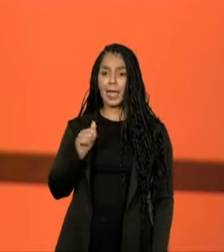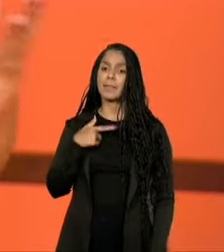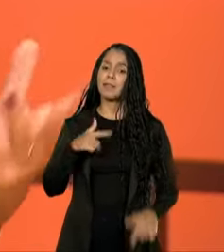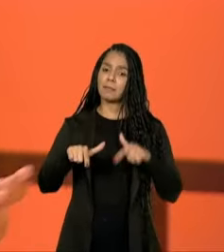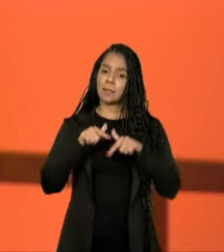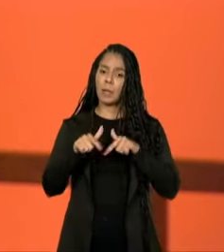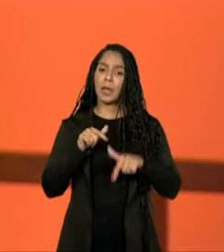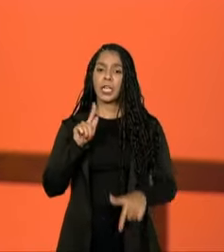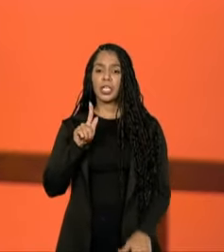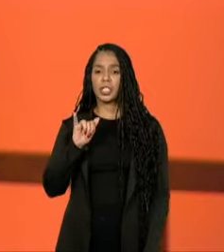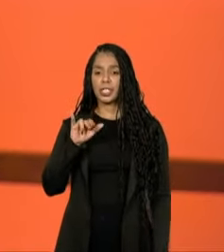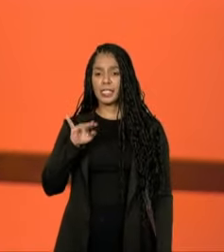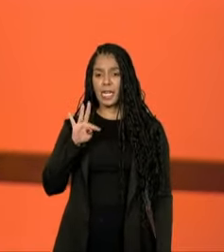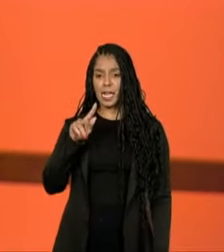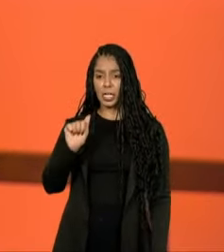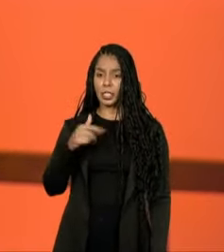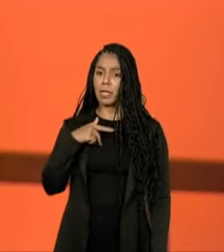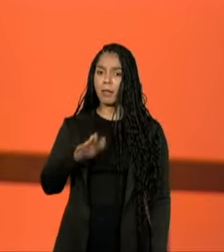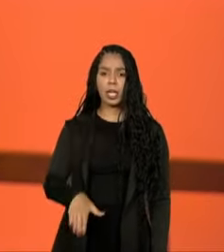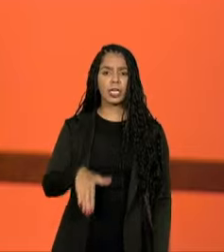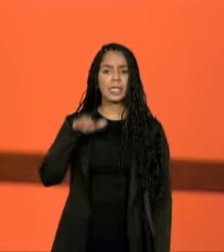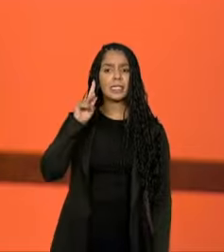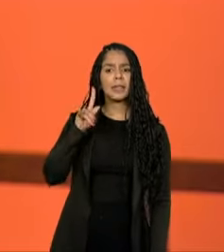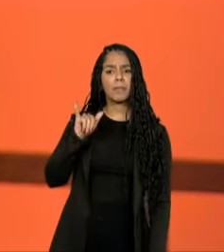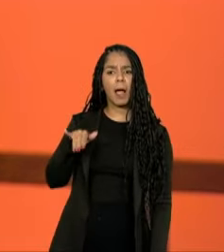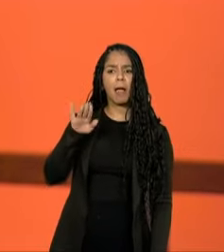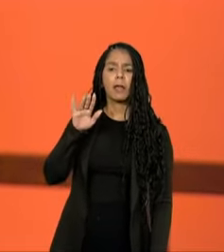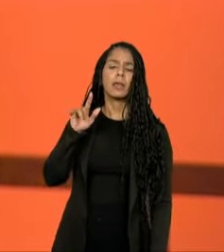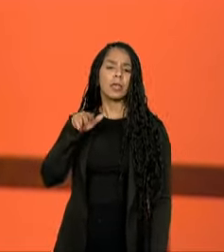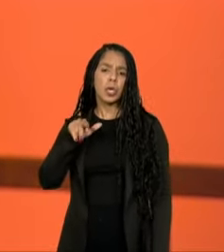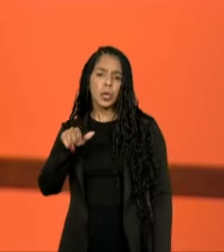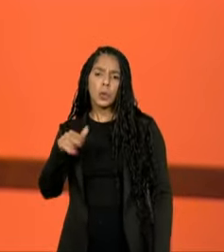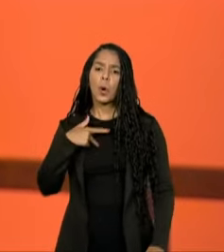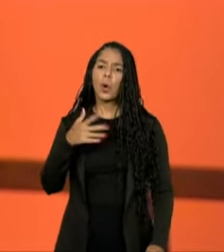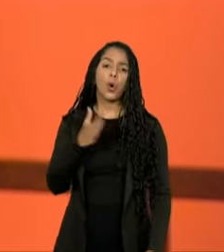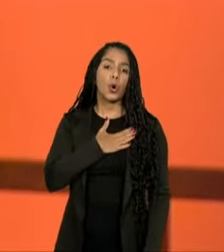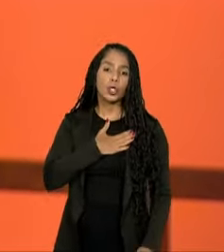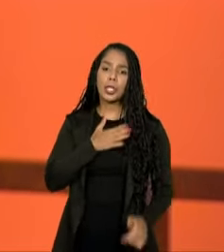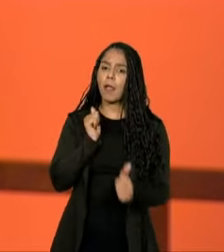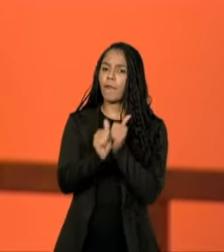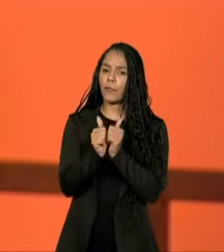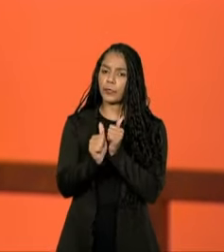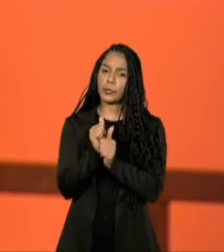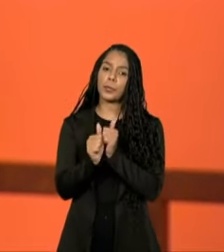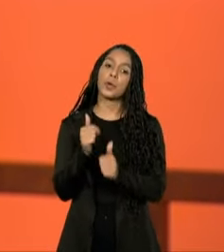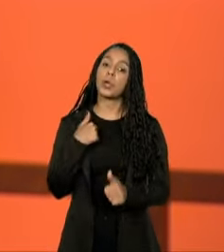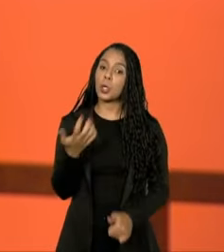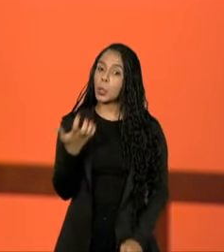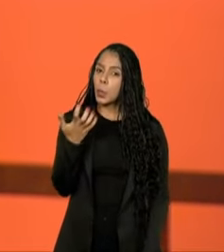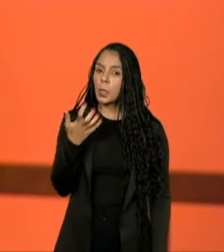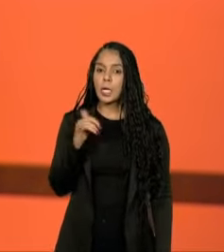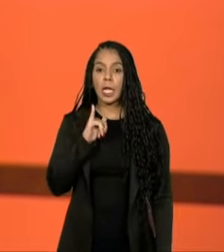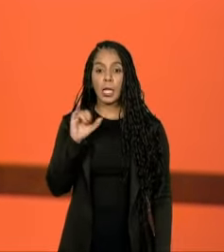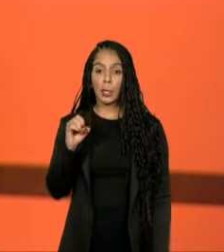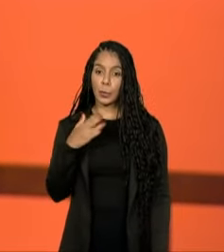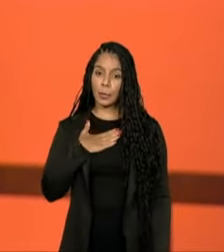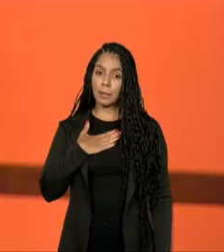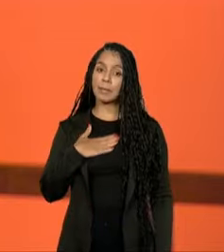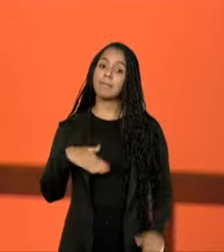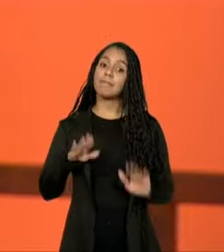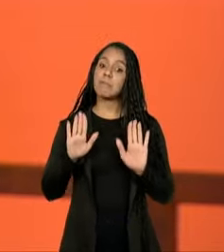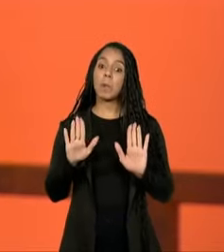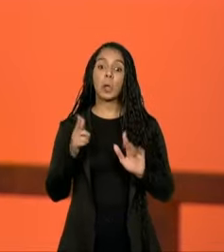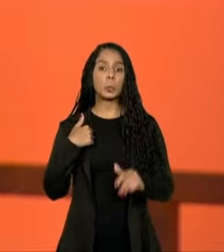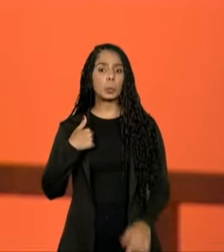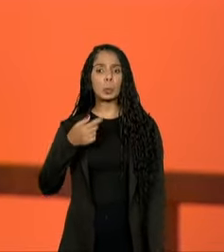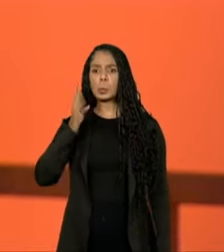e meu pai, que gostavam muito de futebol. Cresci nos estádios de futebol. Então, eu sempre quis mesmo isso para mim. Mas eu